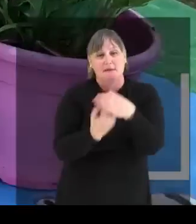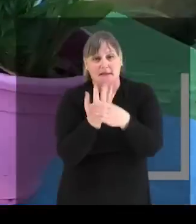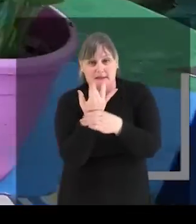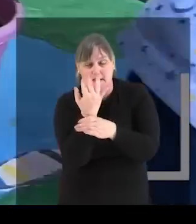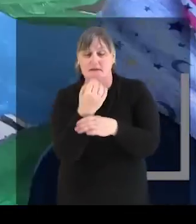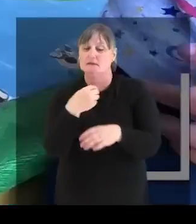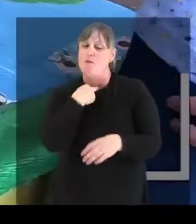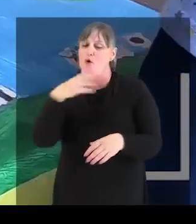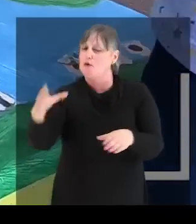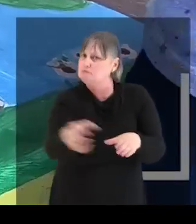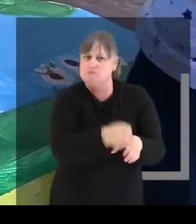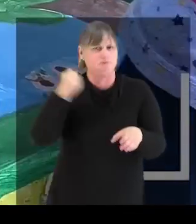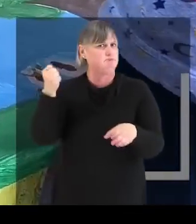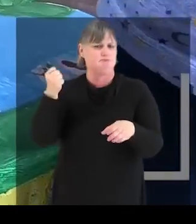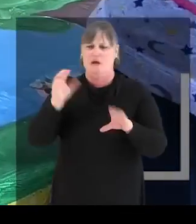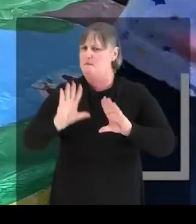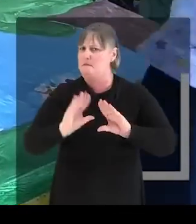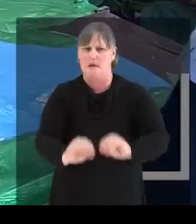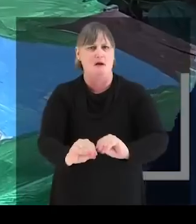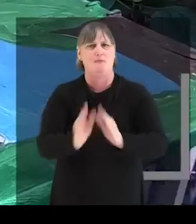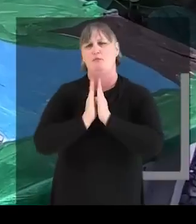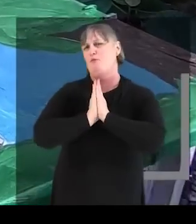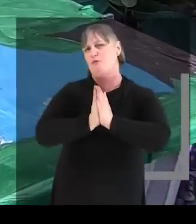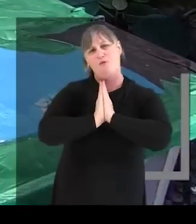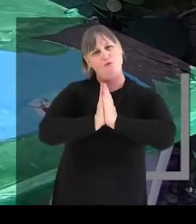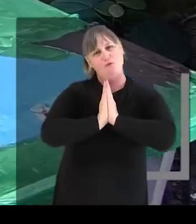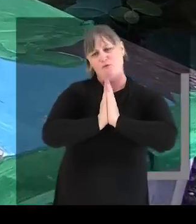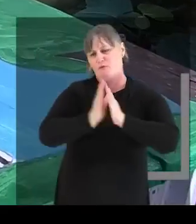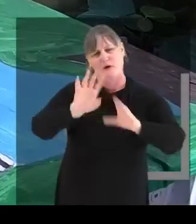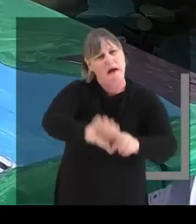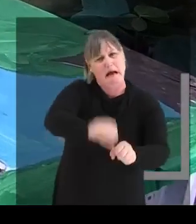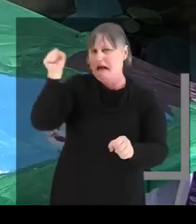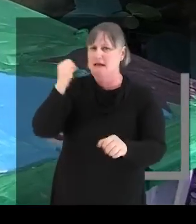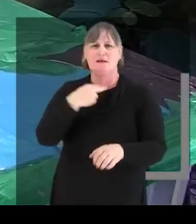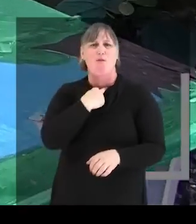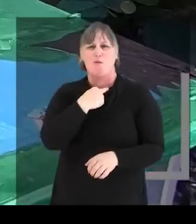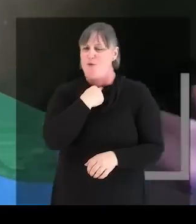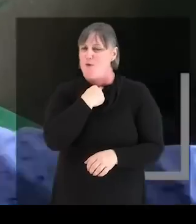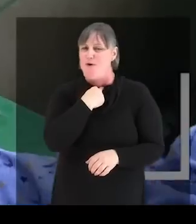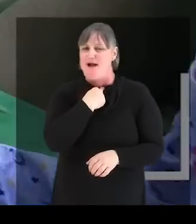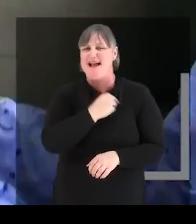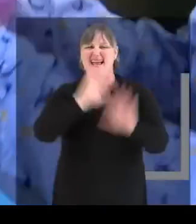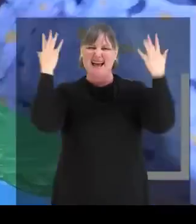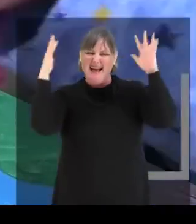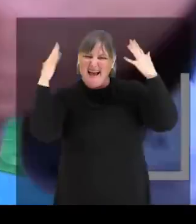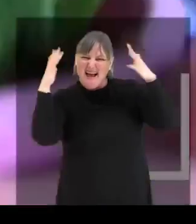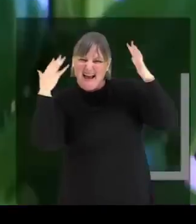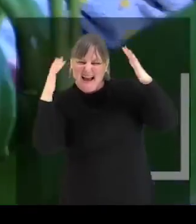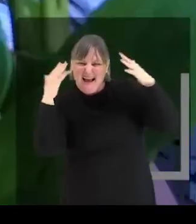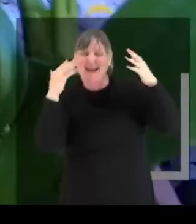plantinhas. Não pode arrancar elas. Não por mexe. Favor. Por favor, ninguém arranque essas plantas. E aí?